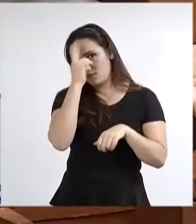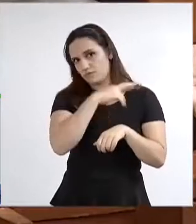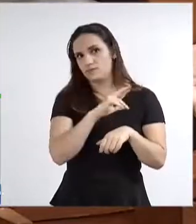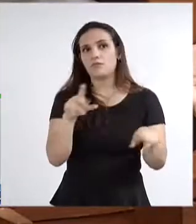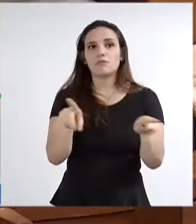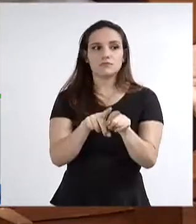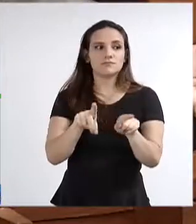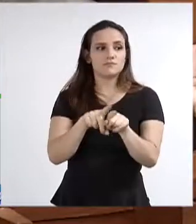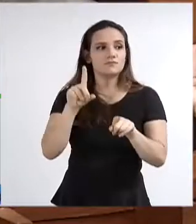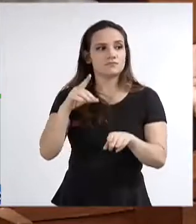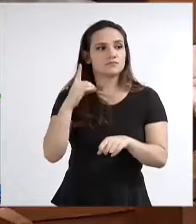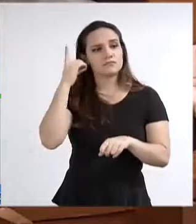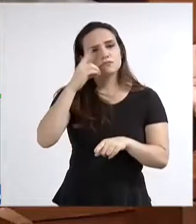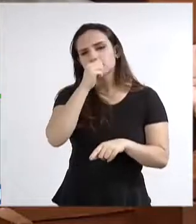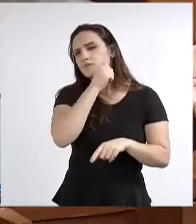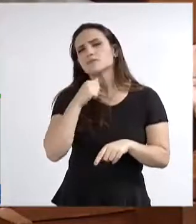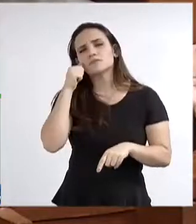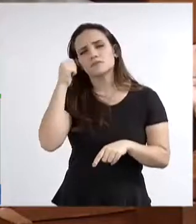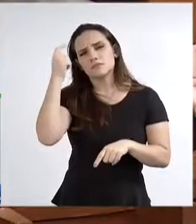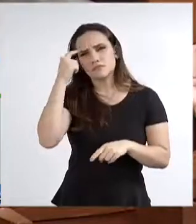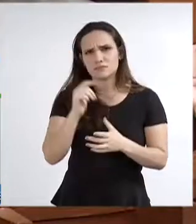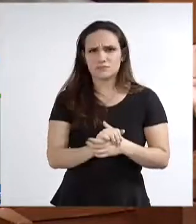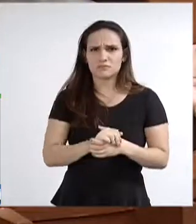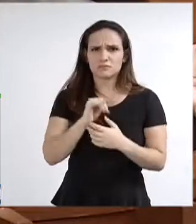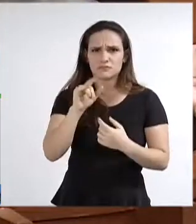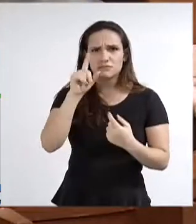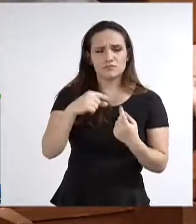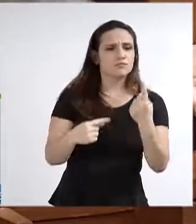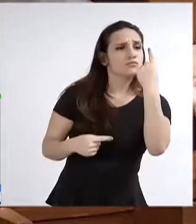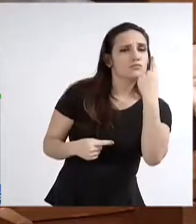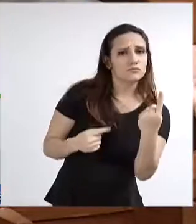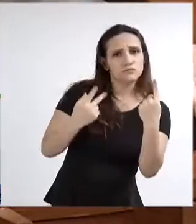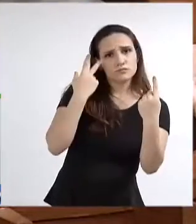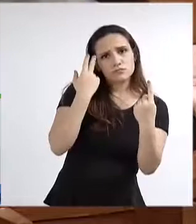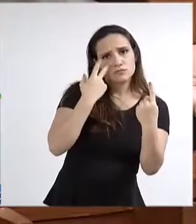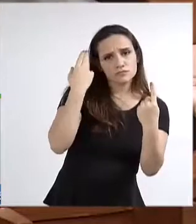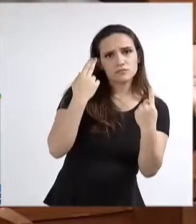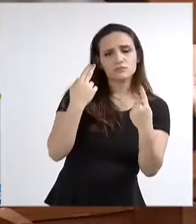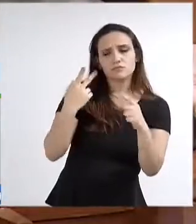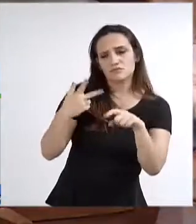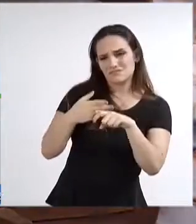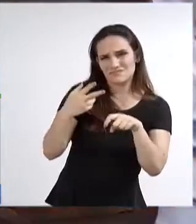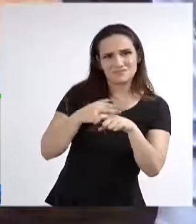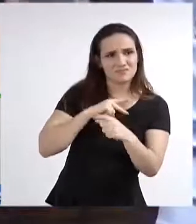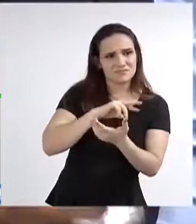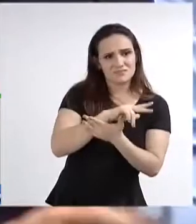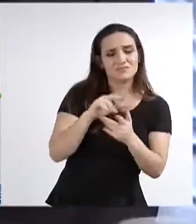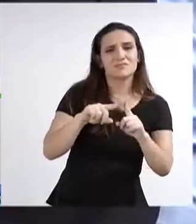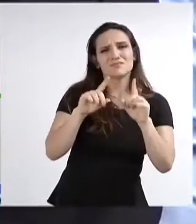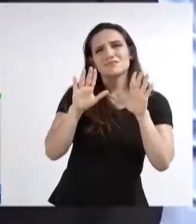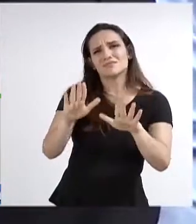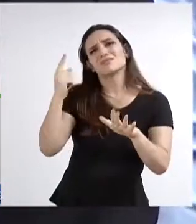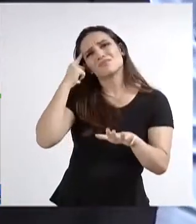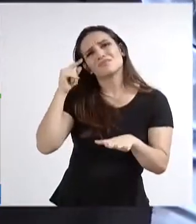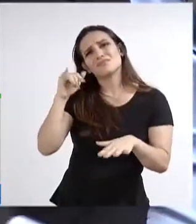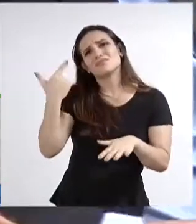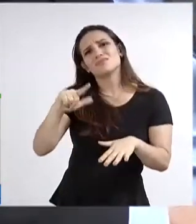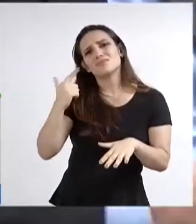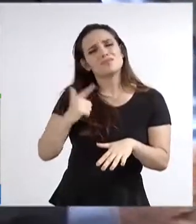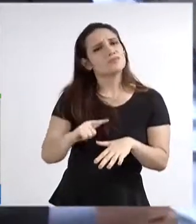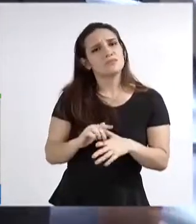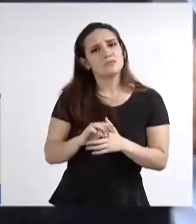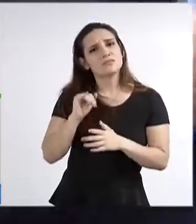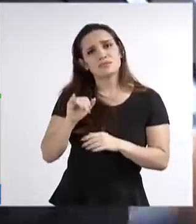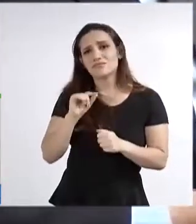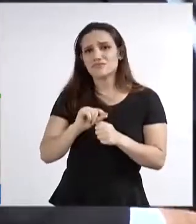deputado Antônio Vaz, eu fico imaginando, não é, como que nós estaríamos se nós não tivéssemos realizado